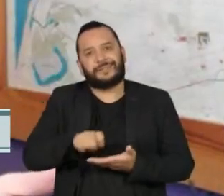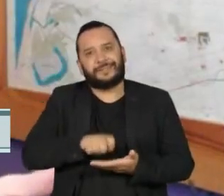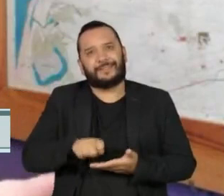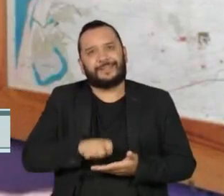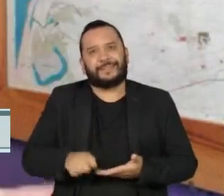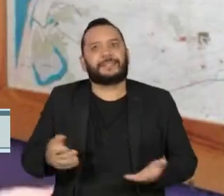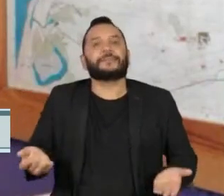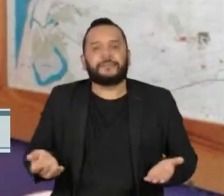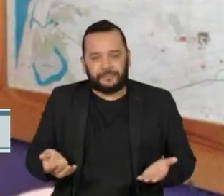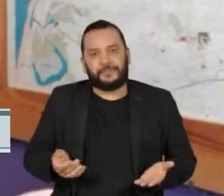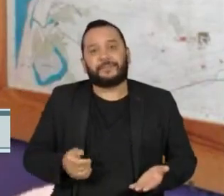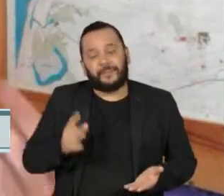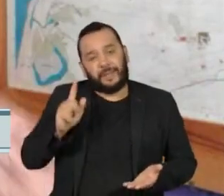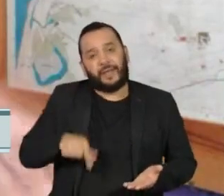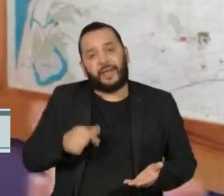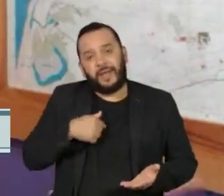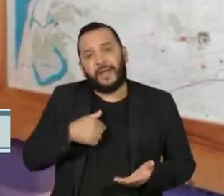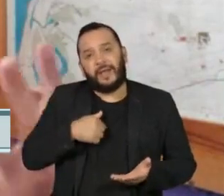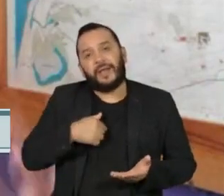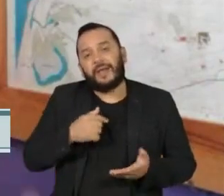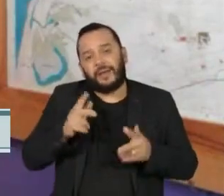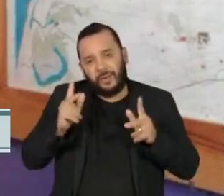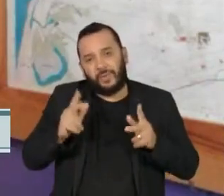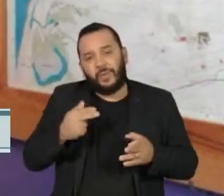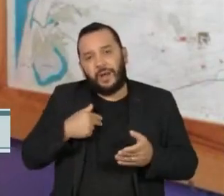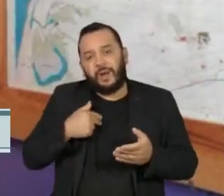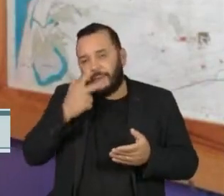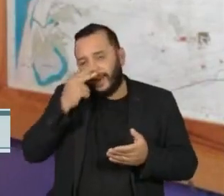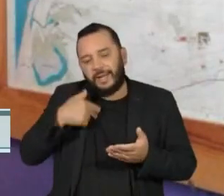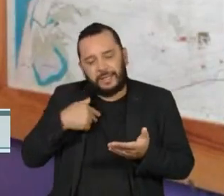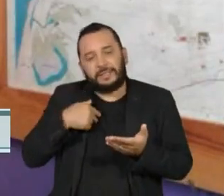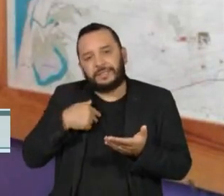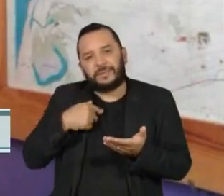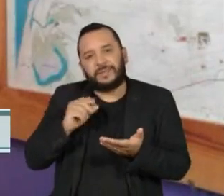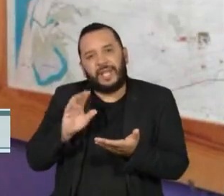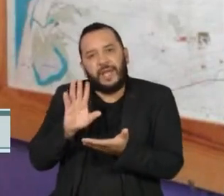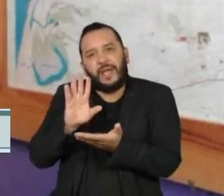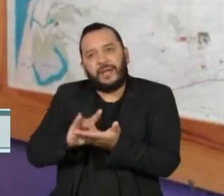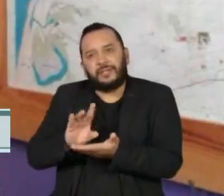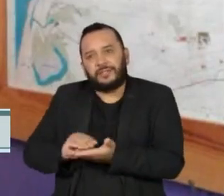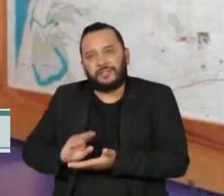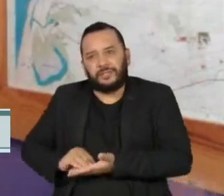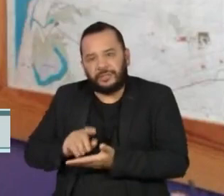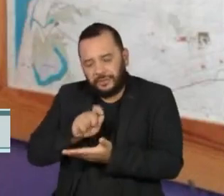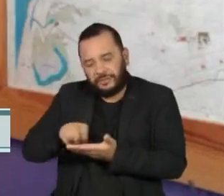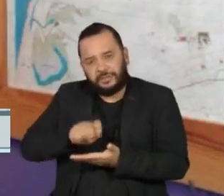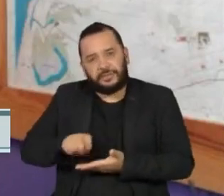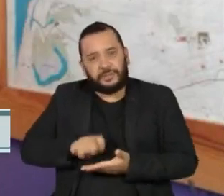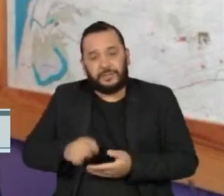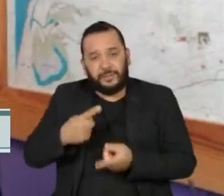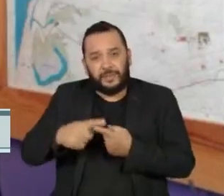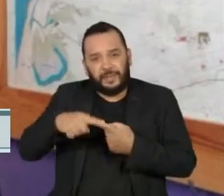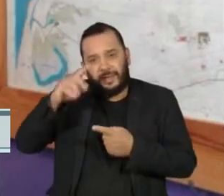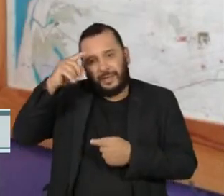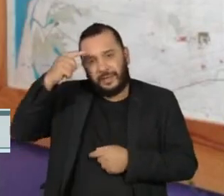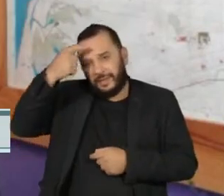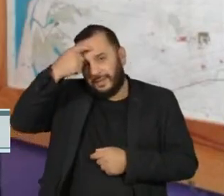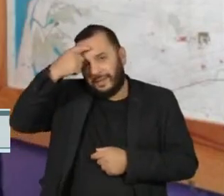como um registro, porque a minha memória também é falha, né? A gente não pode. Eu, pelo menos, não confio totalmente na